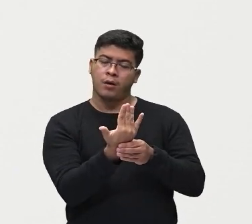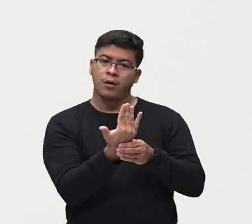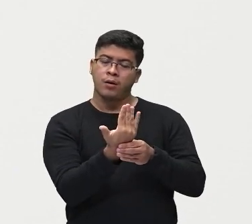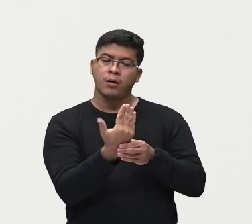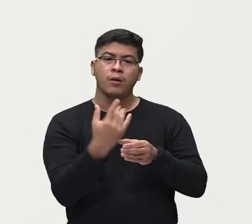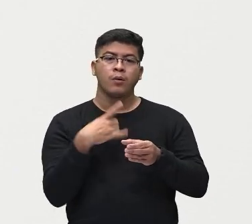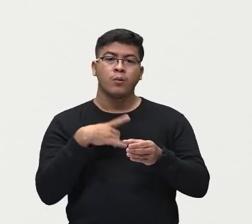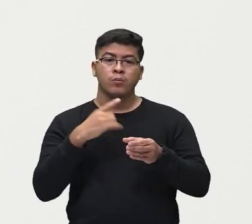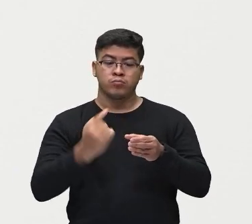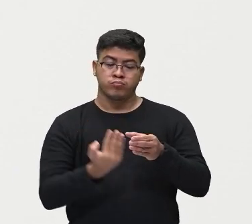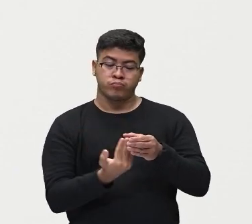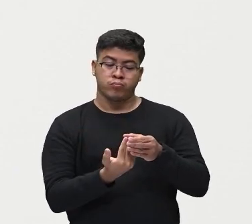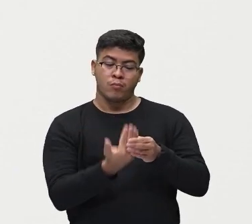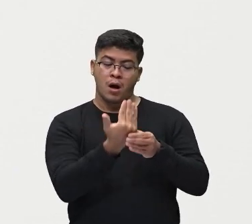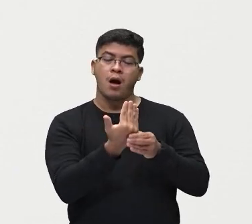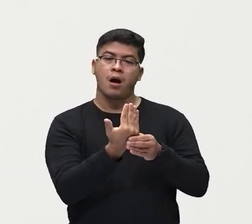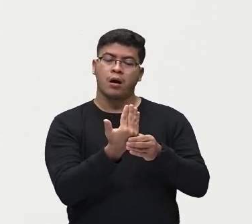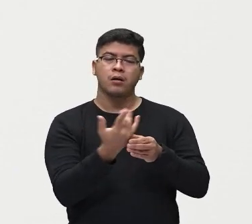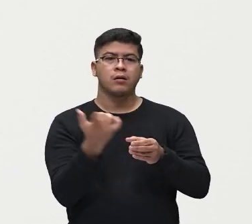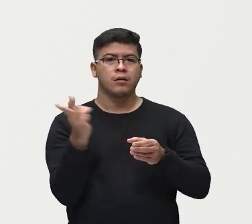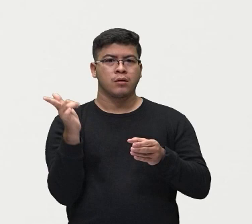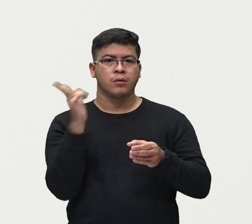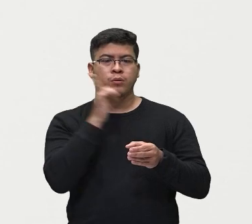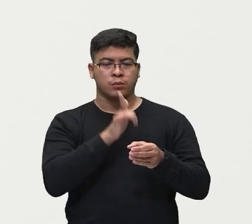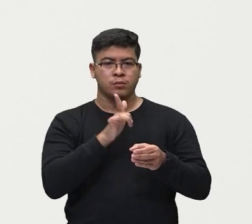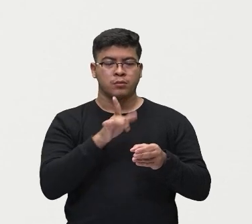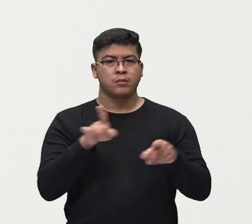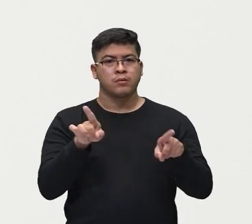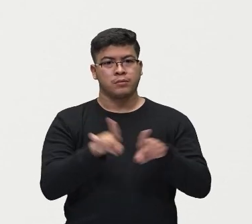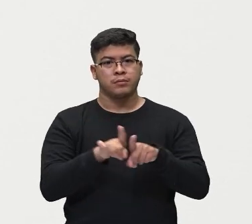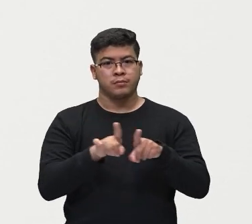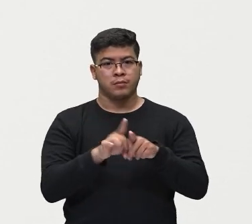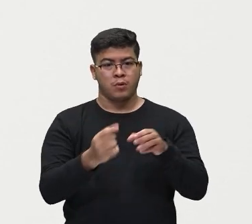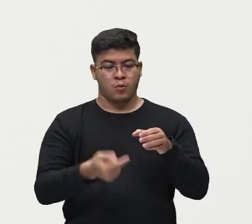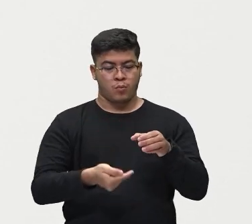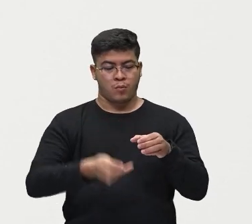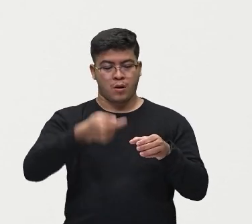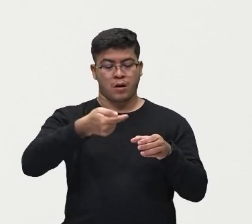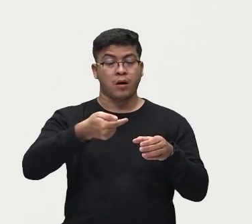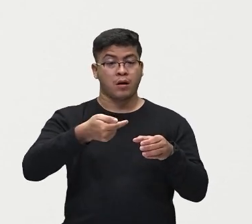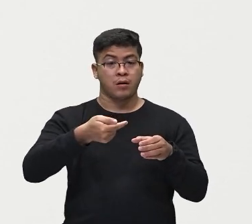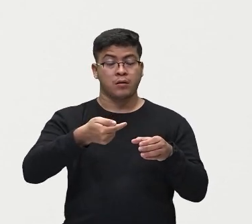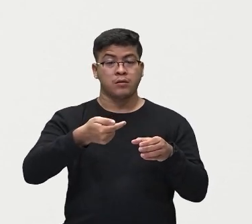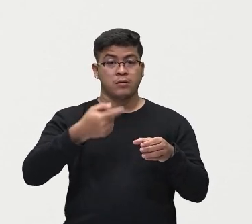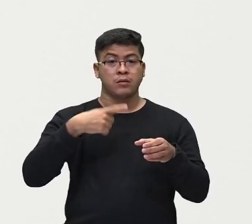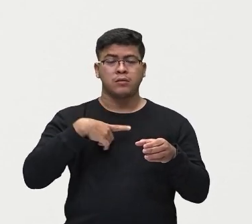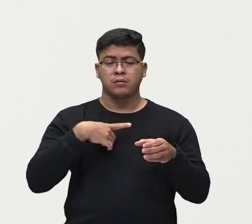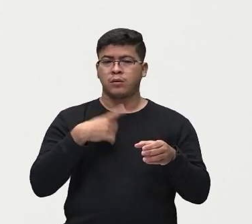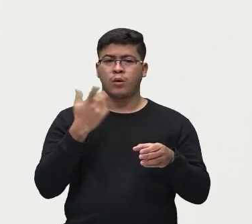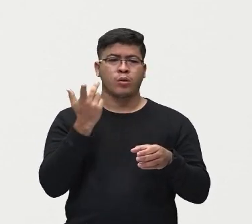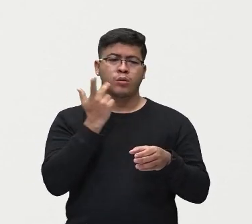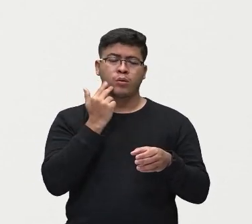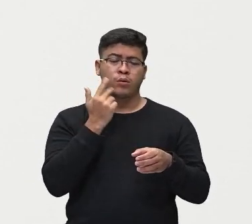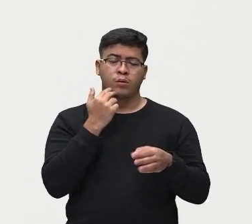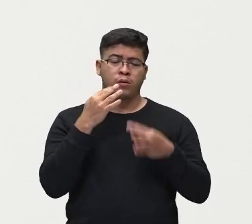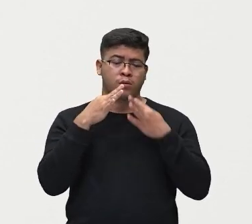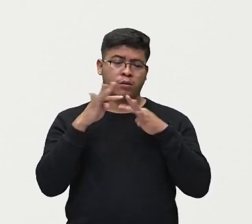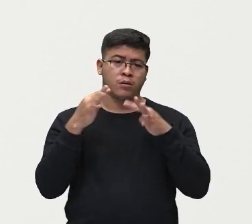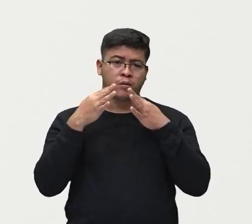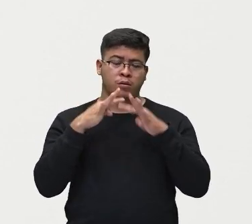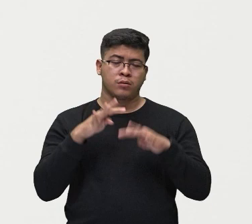determinado, ele vai saltar. E aí isso aqui vai subir de forma automática,